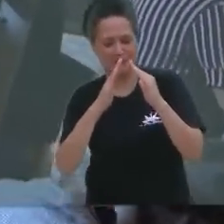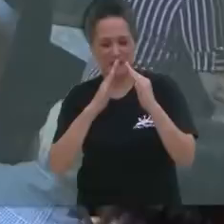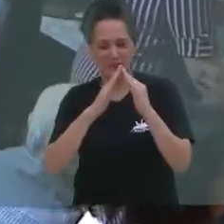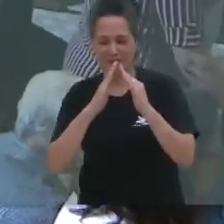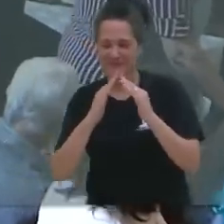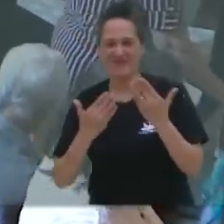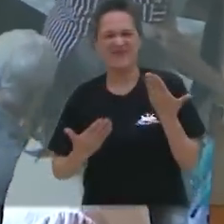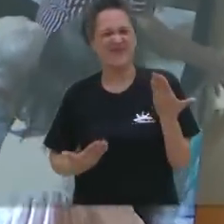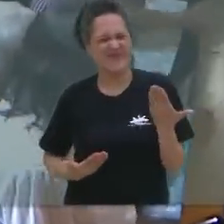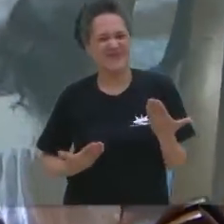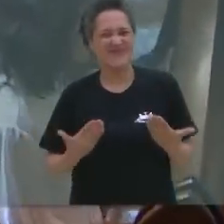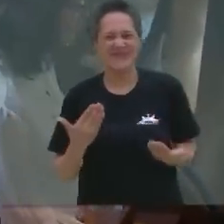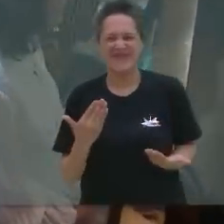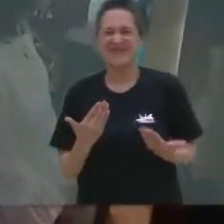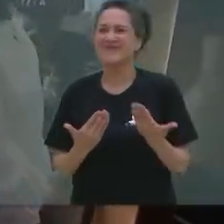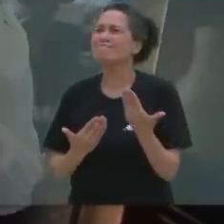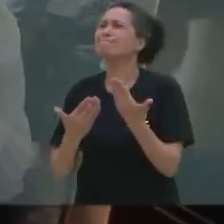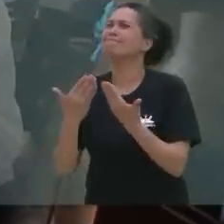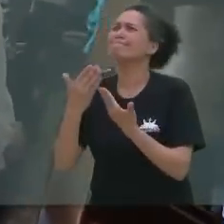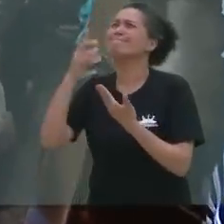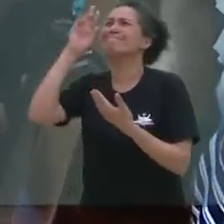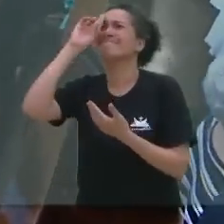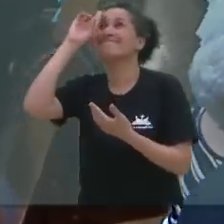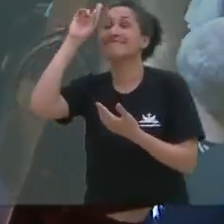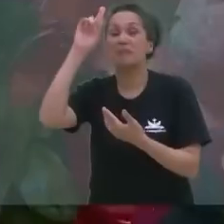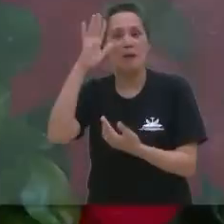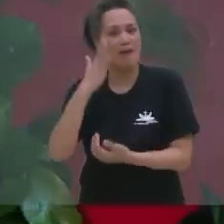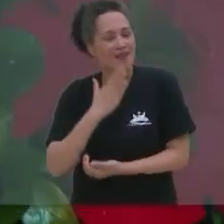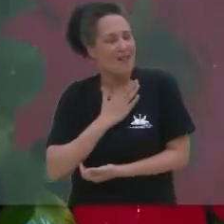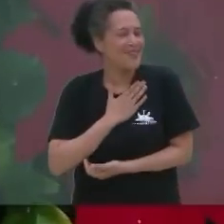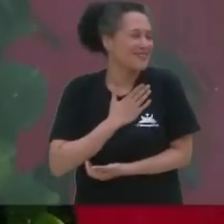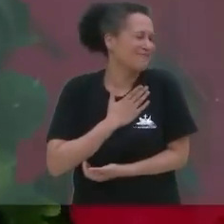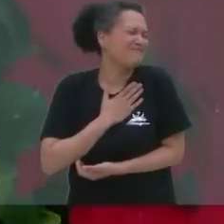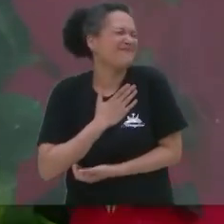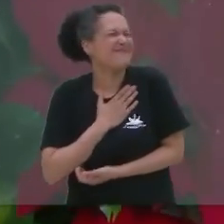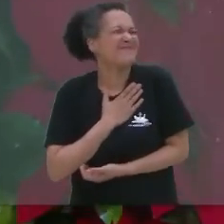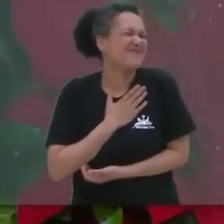serviremos ao Senhor. A minha casa